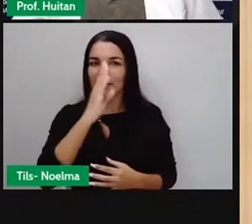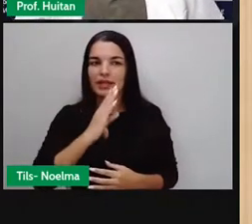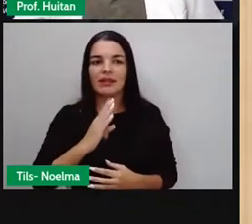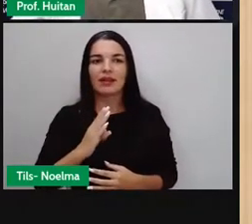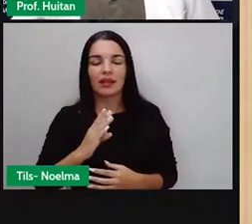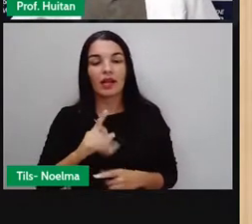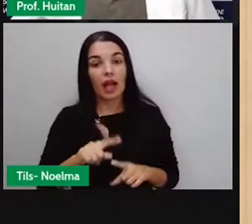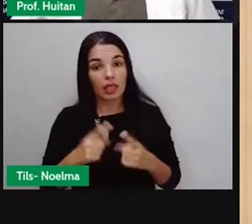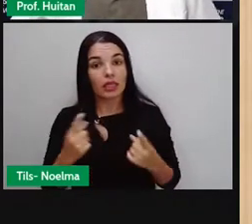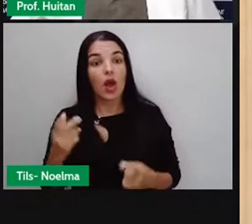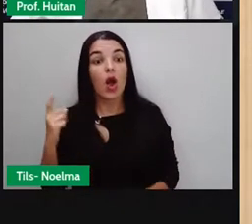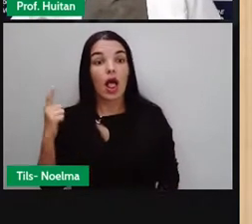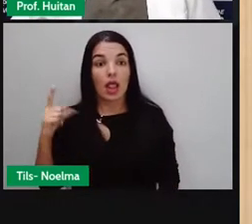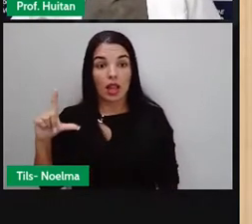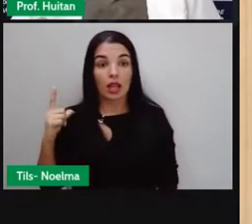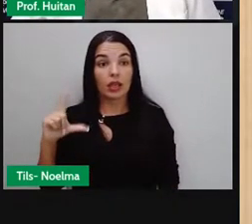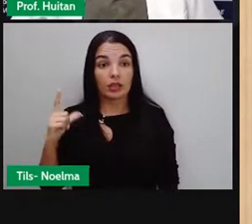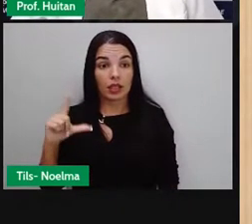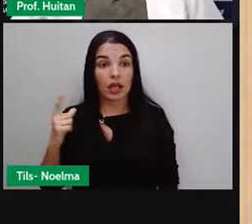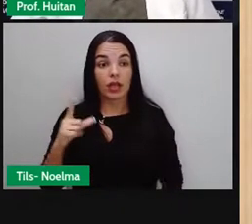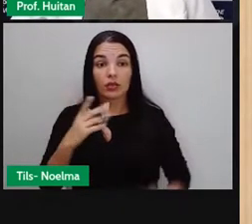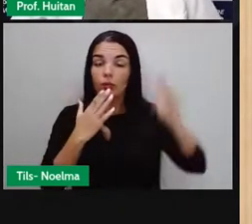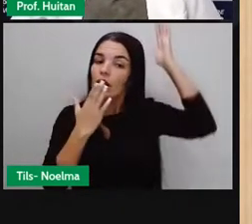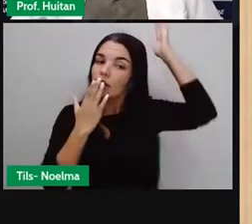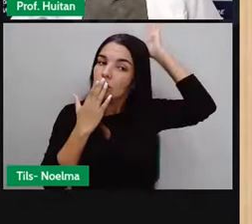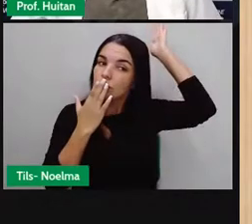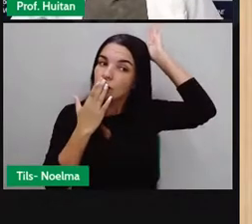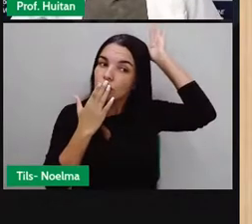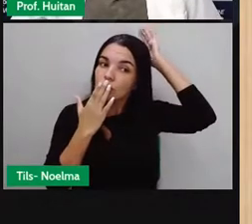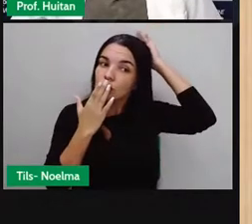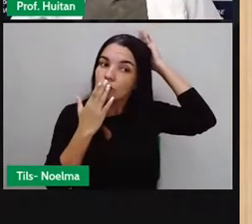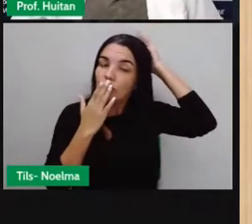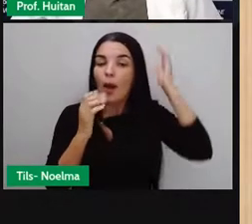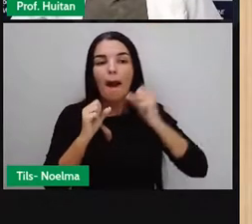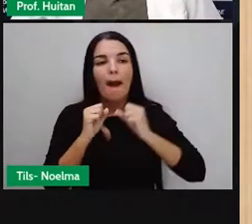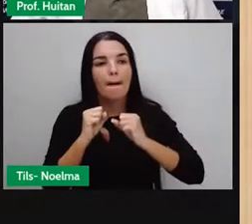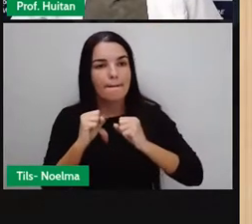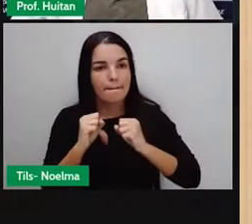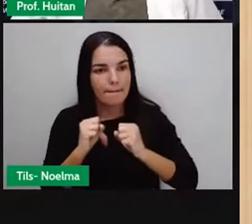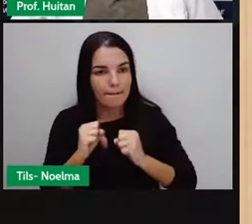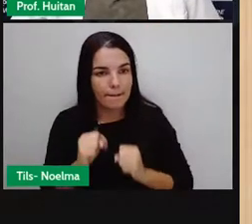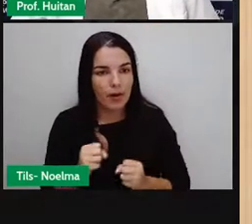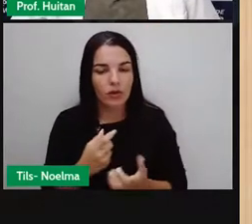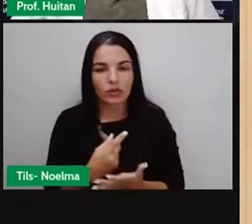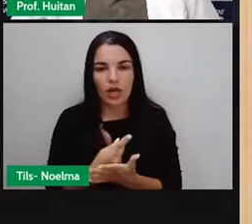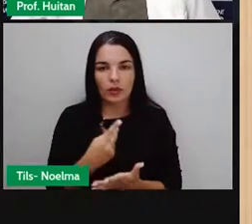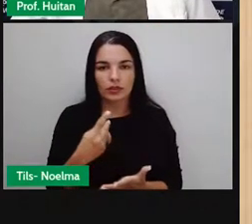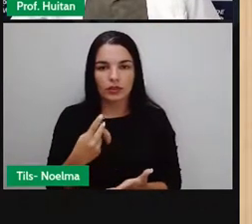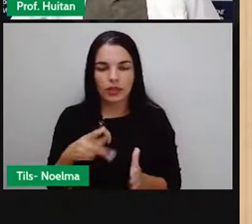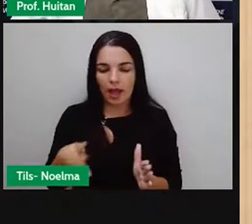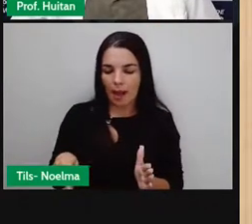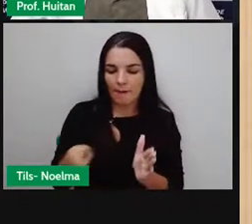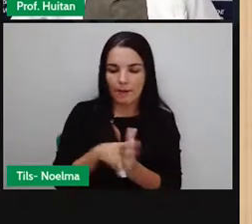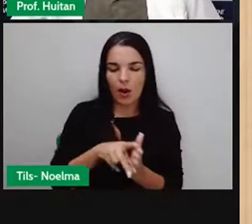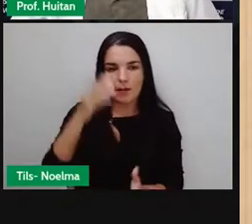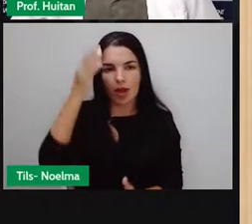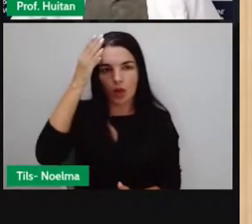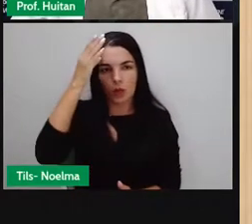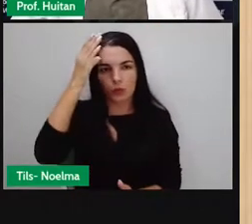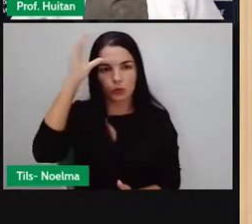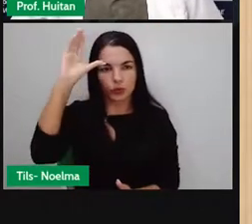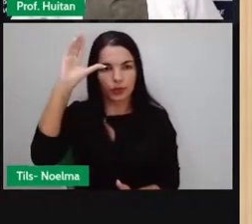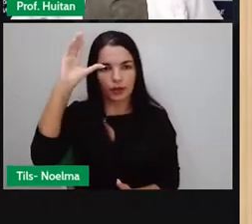a literatura indígena, ela serve como uma forma de preservar a própria cultura dos índios,